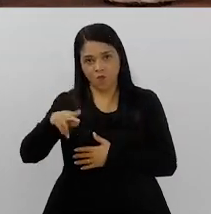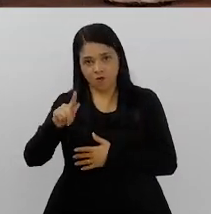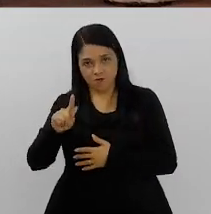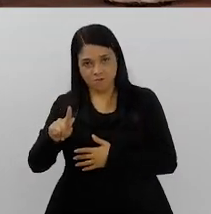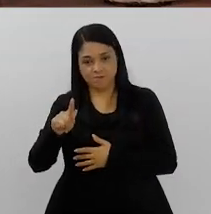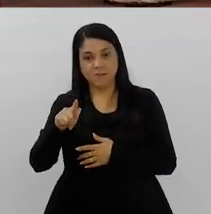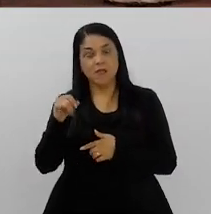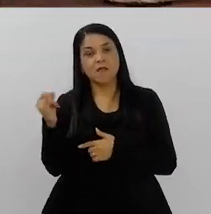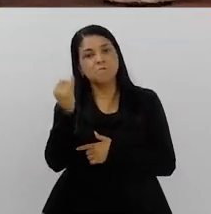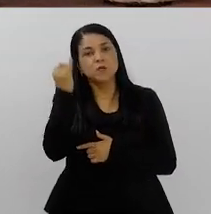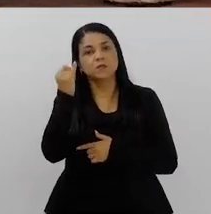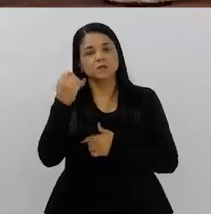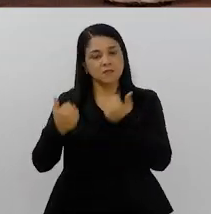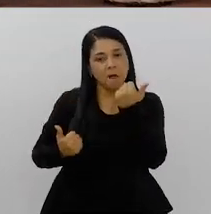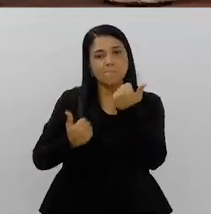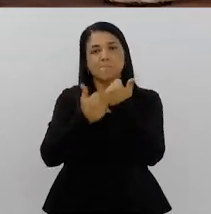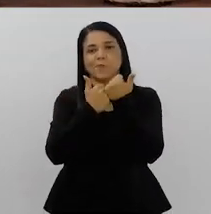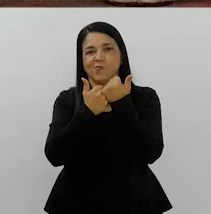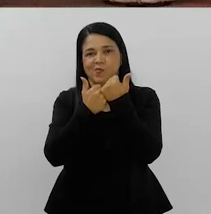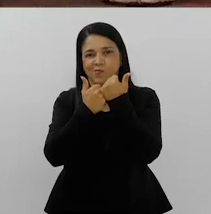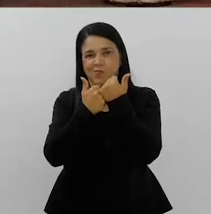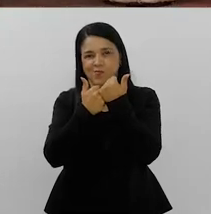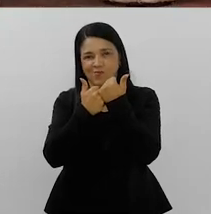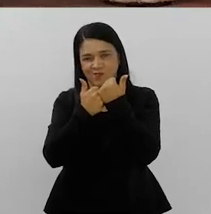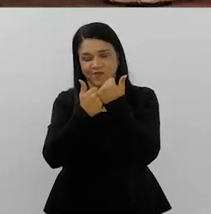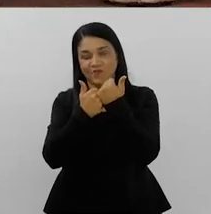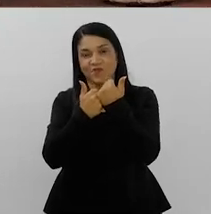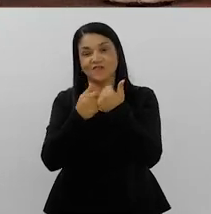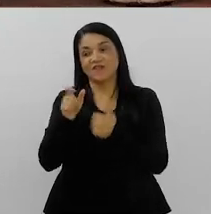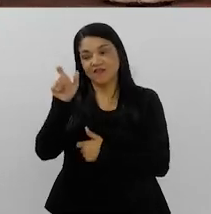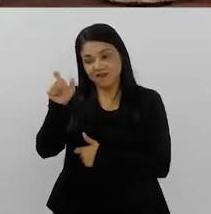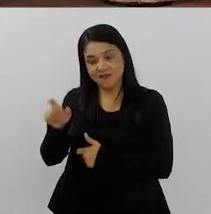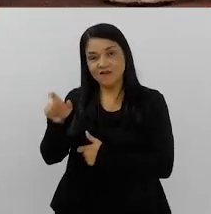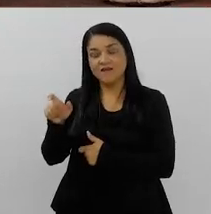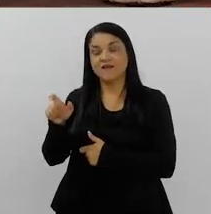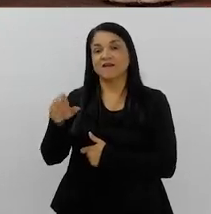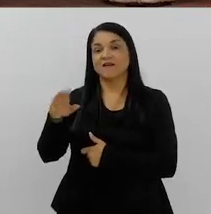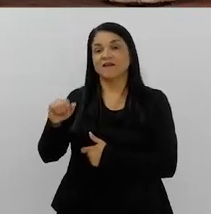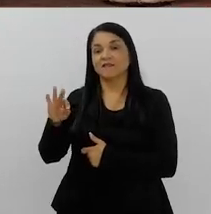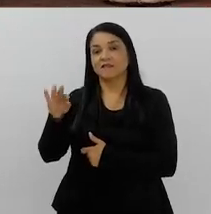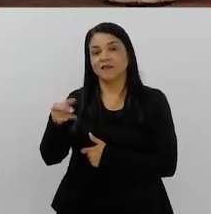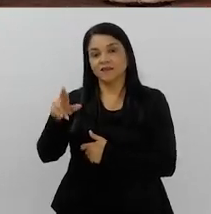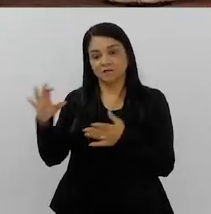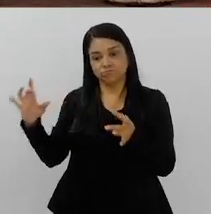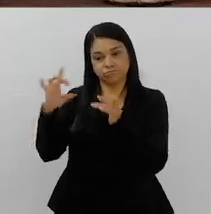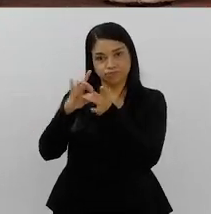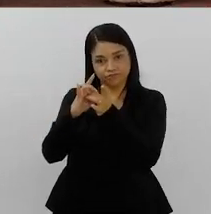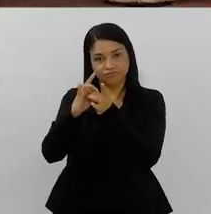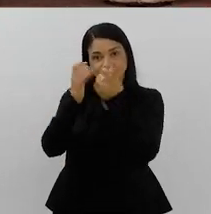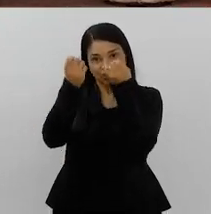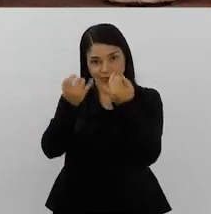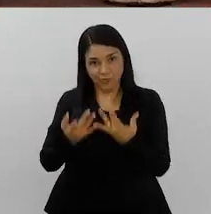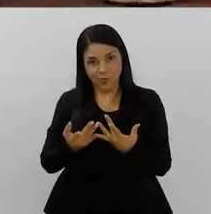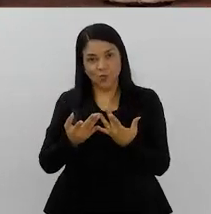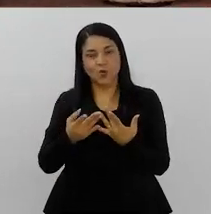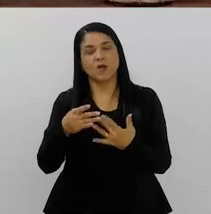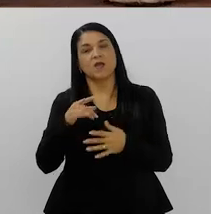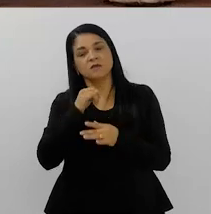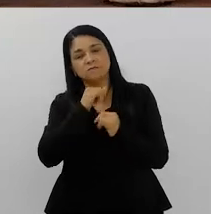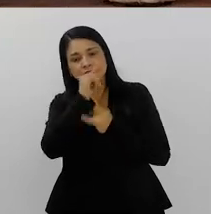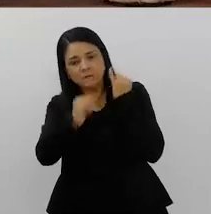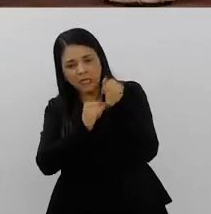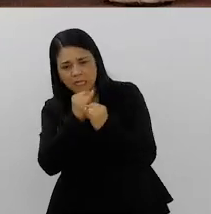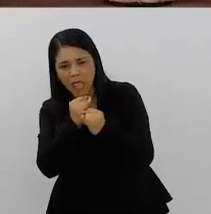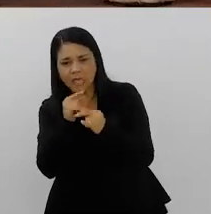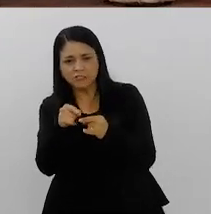ONG a importância da rede de apoio aí aí junto o que a Catarina falou né Dr Camilo que viu uma pessoa na que